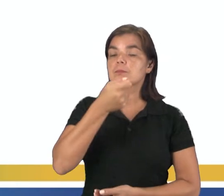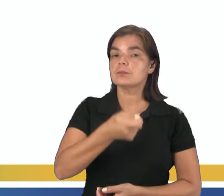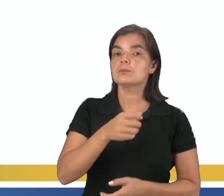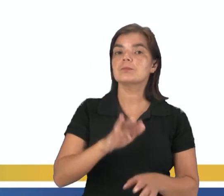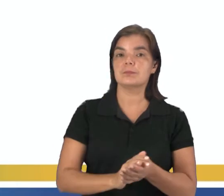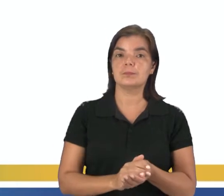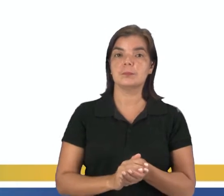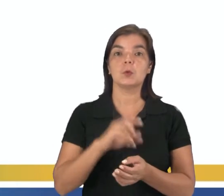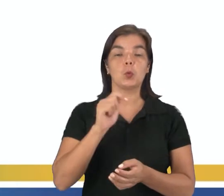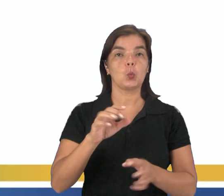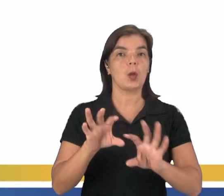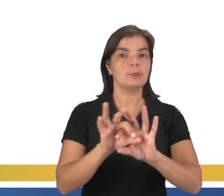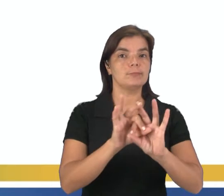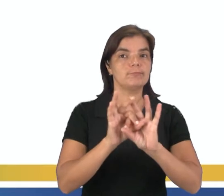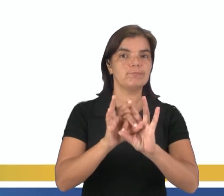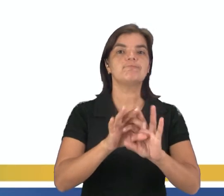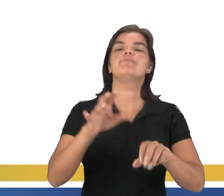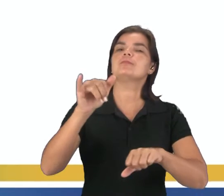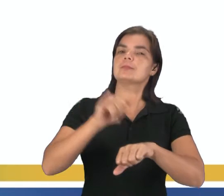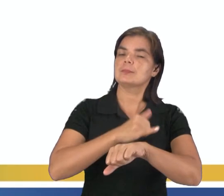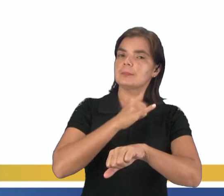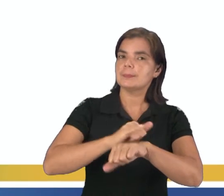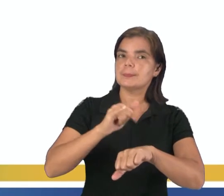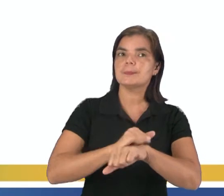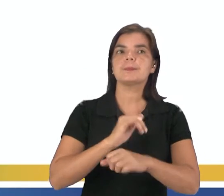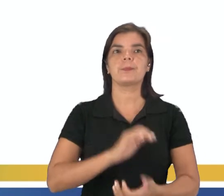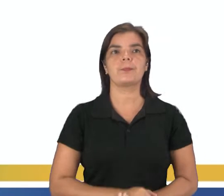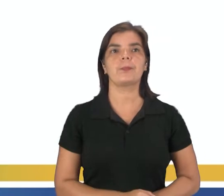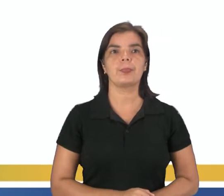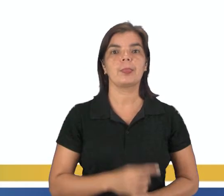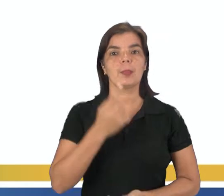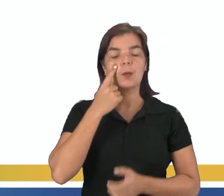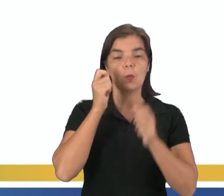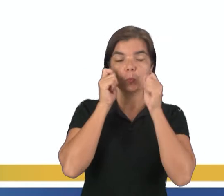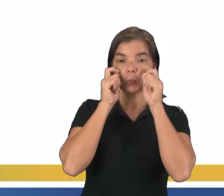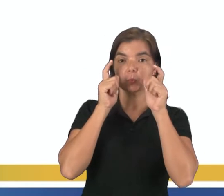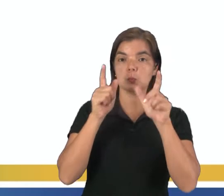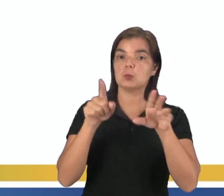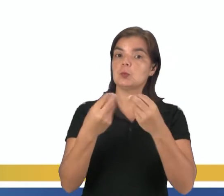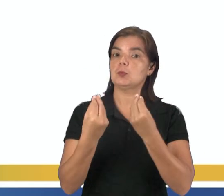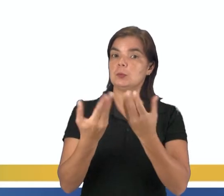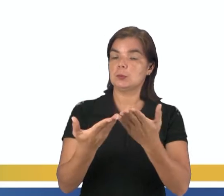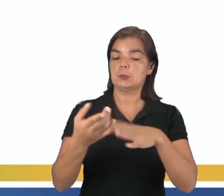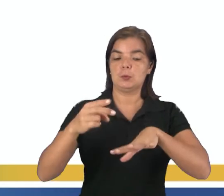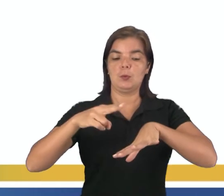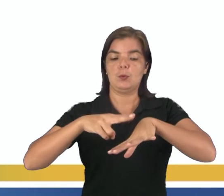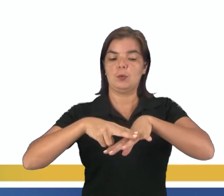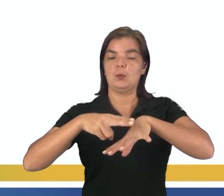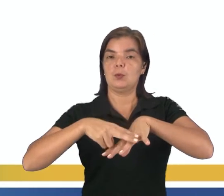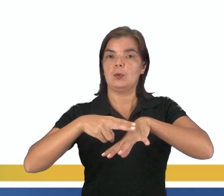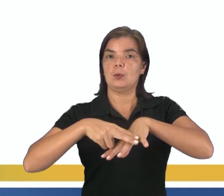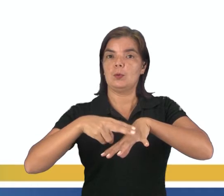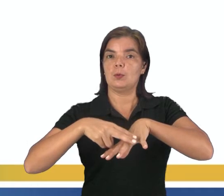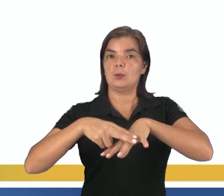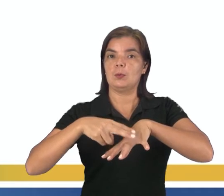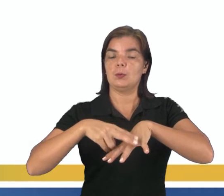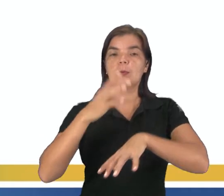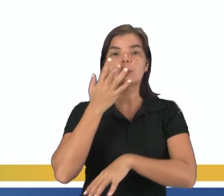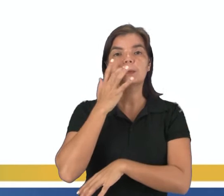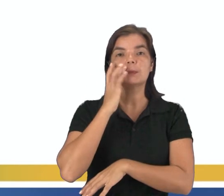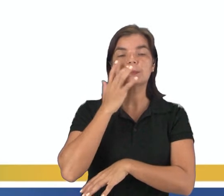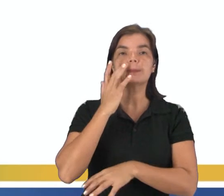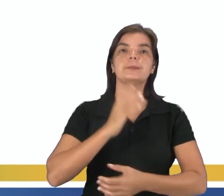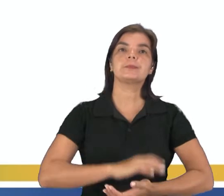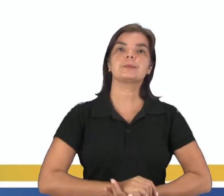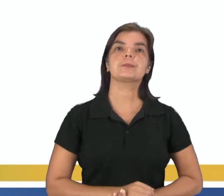una alianza estratégica e le regaló una aliança de oro.